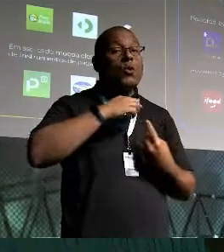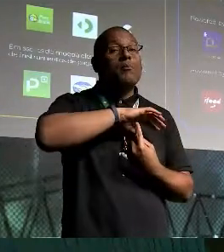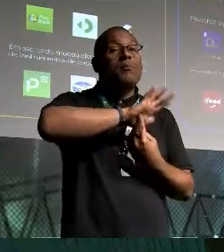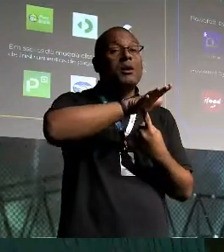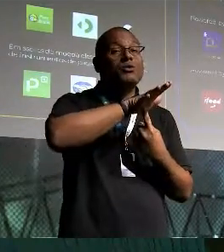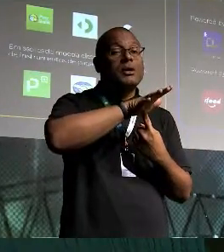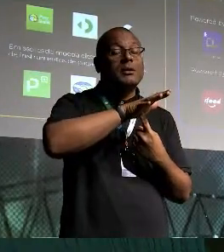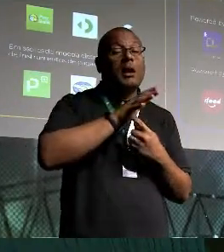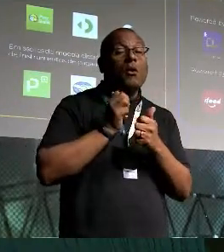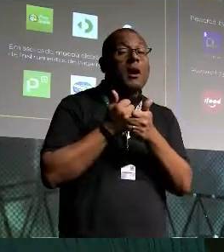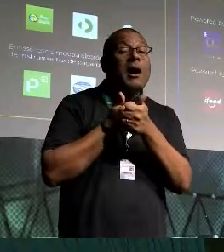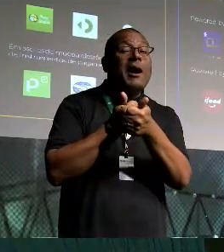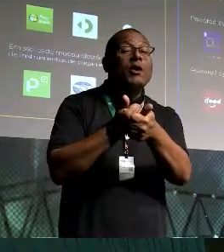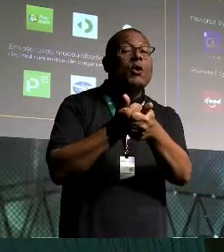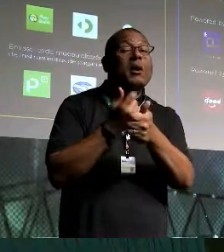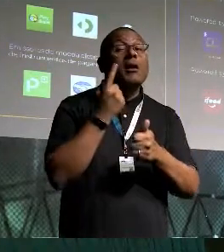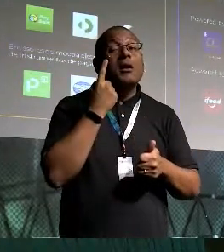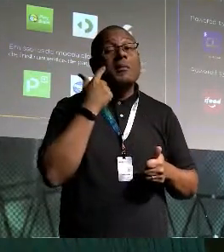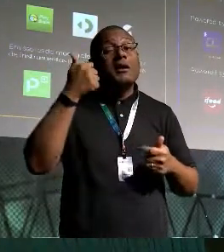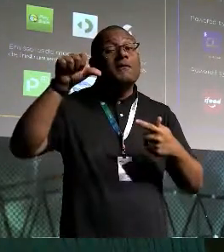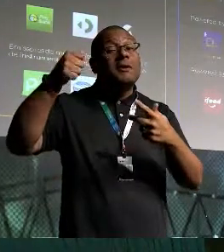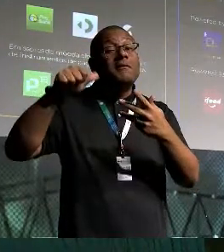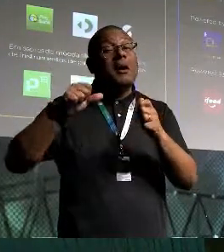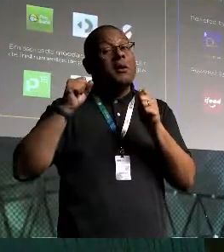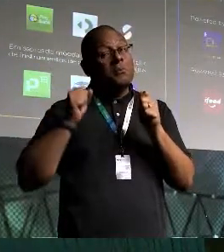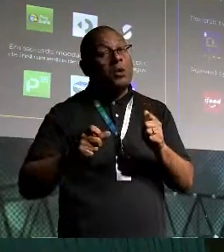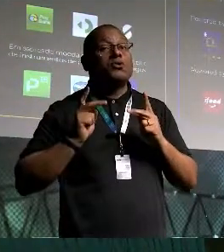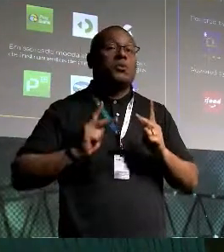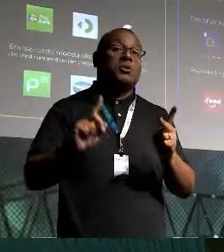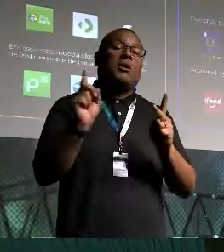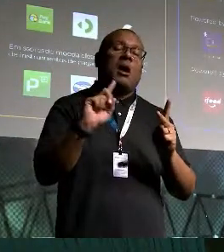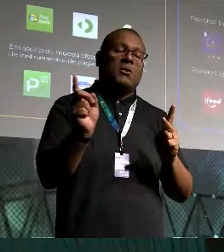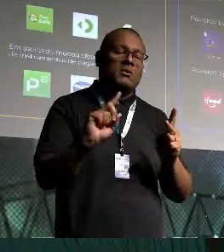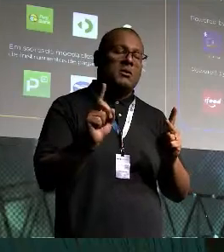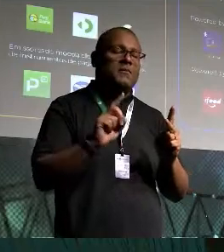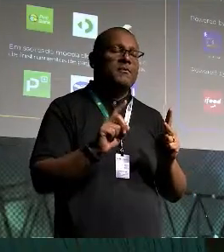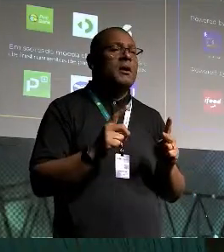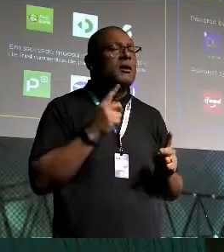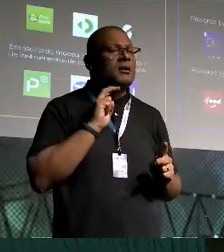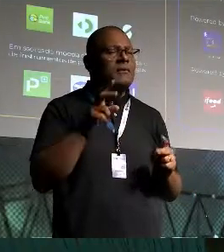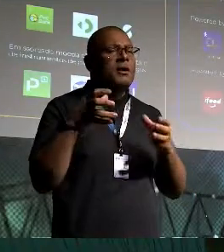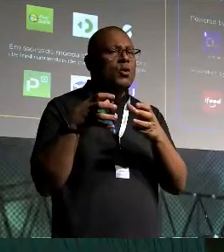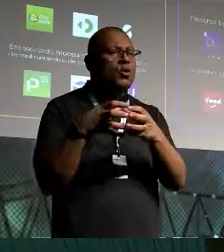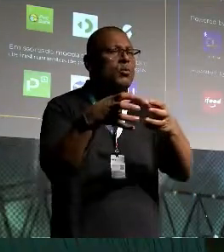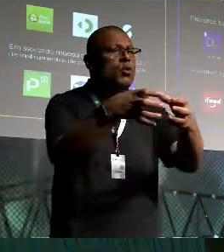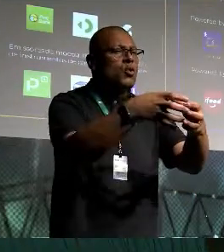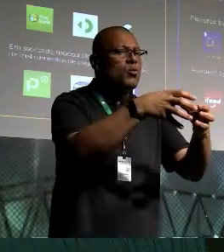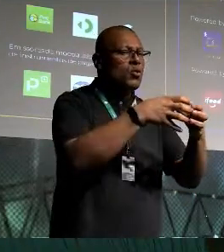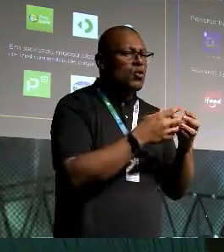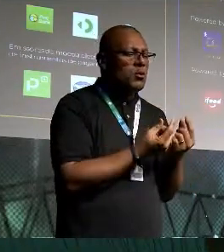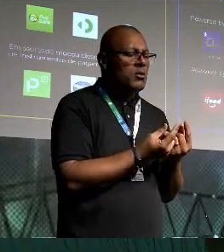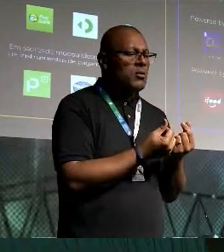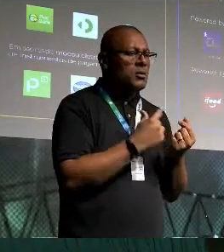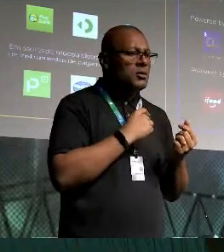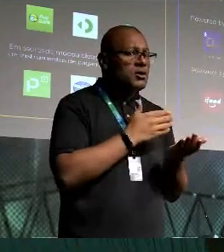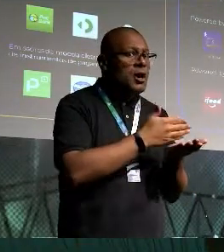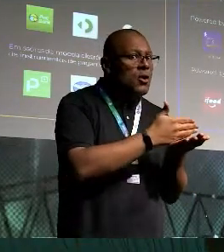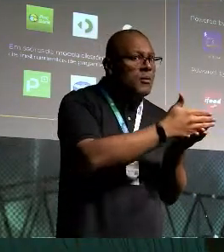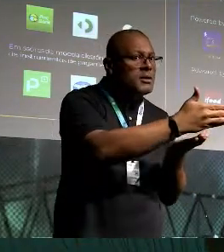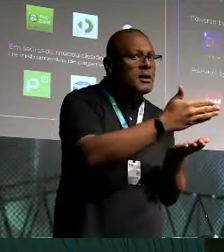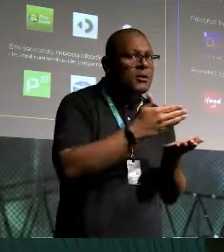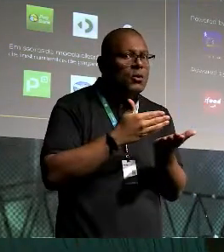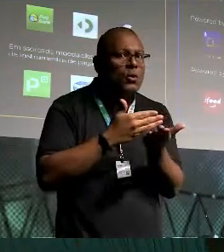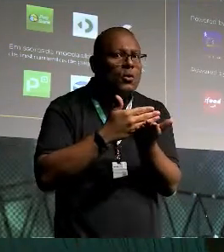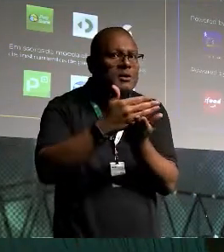para continuar fazendo o que você faz aqui no país. E a gente começa a ver que diversos grupos econômicos que já tinham entrado